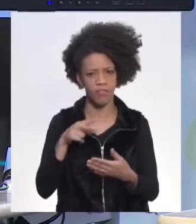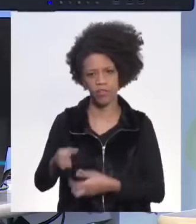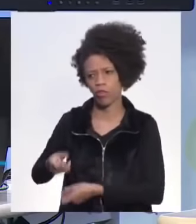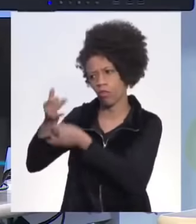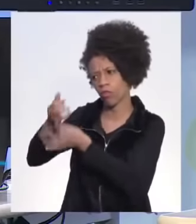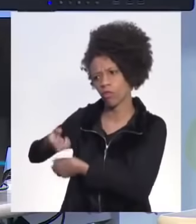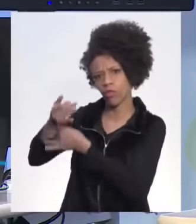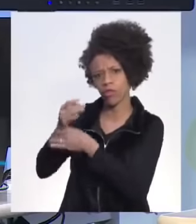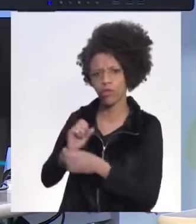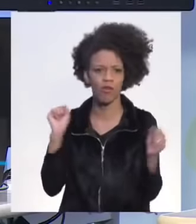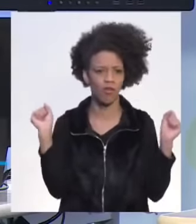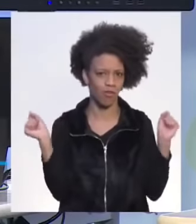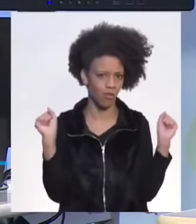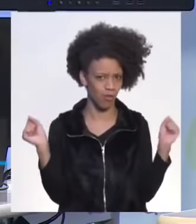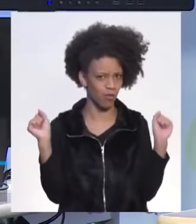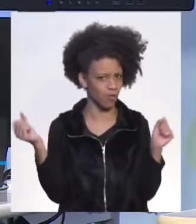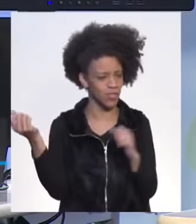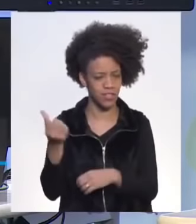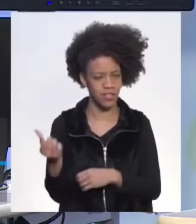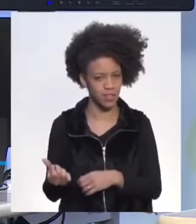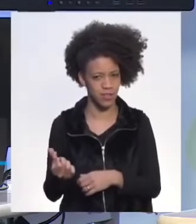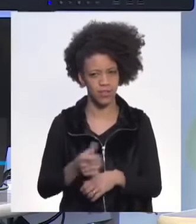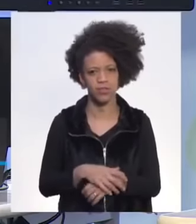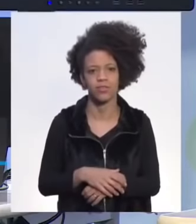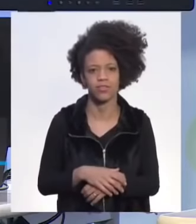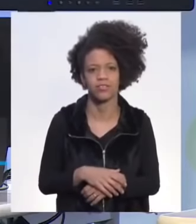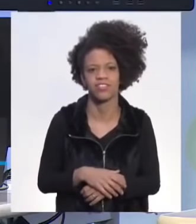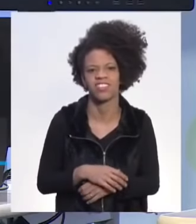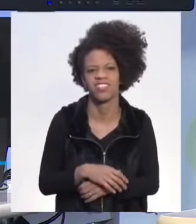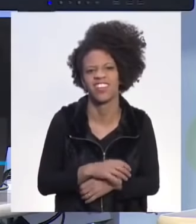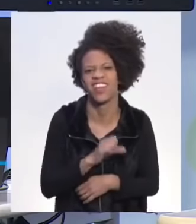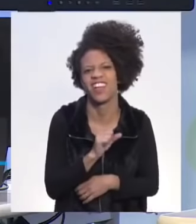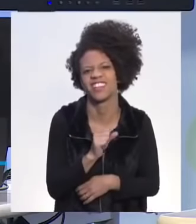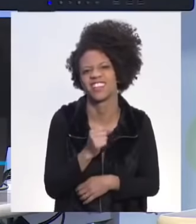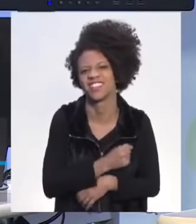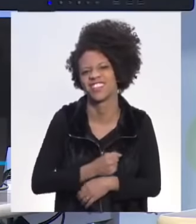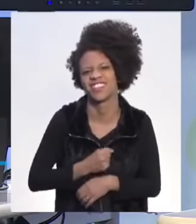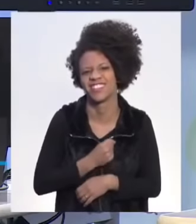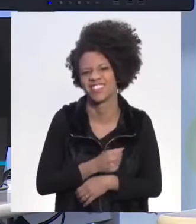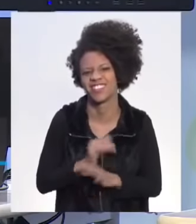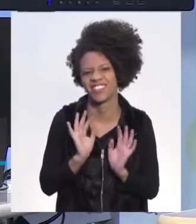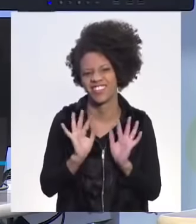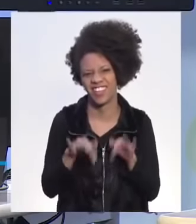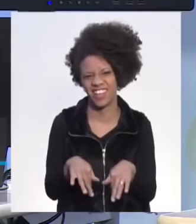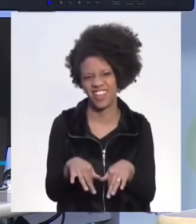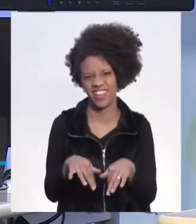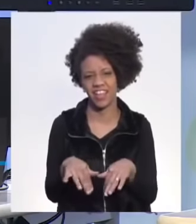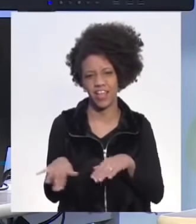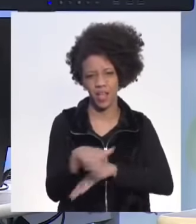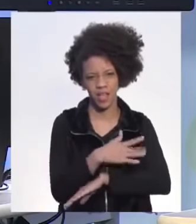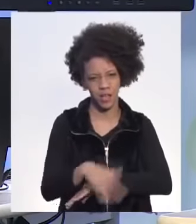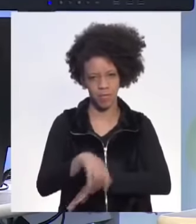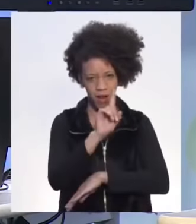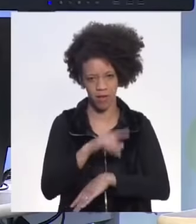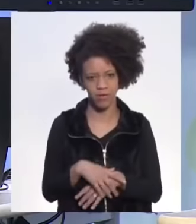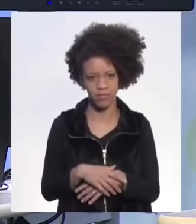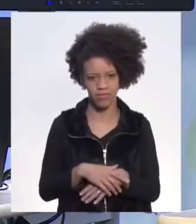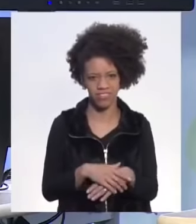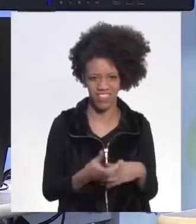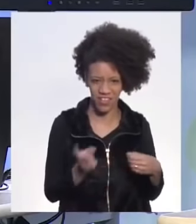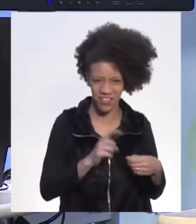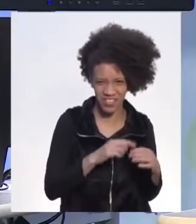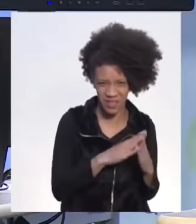no chat aqui. Uhul! Sextou! Sextou com S de saudade. Saudade de acabar a pandemia e voltar pra rua, né? É. Porque voltar pra